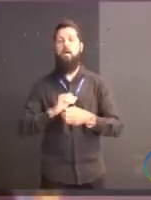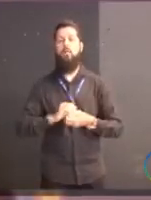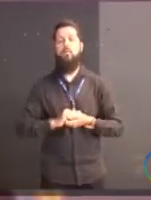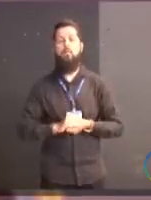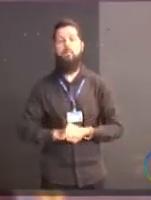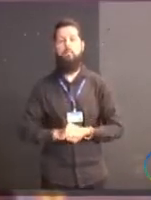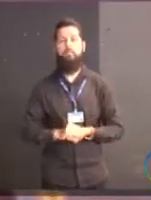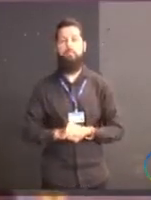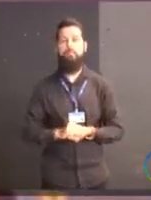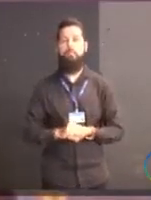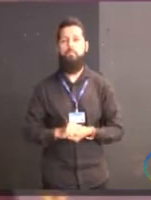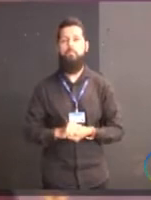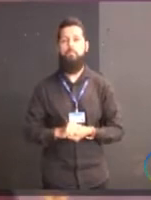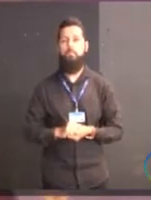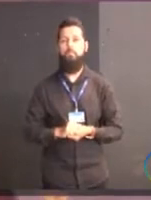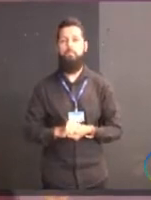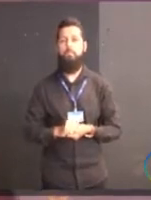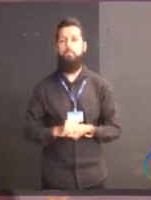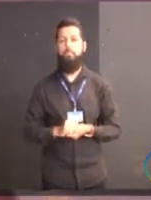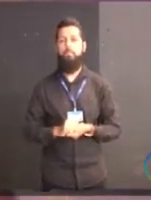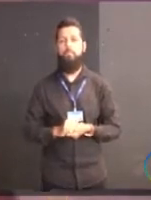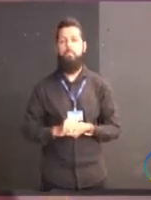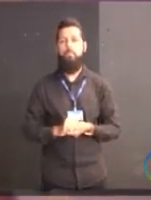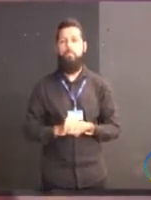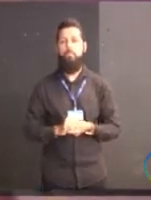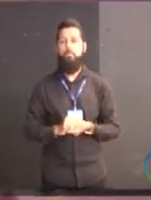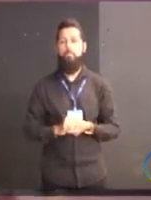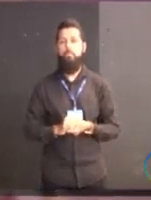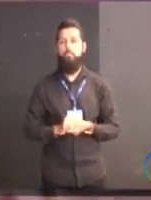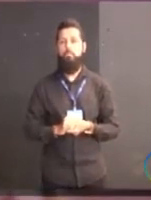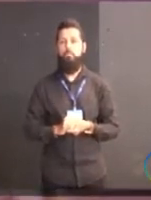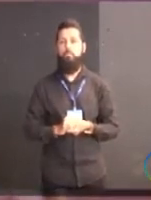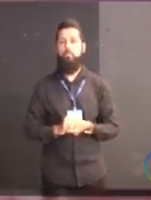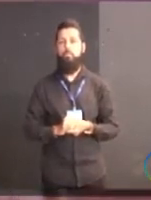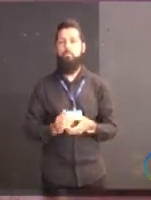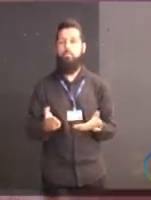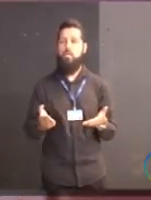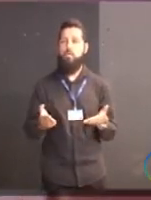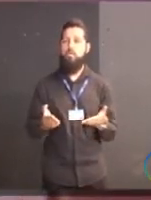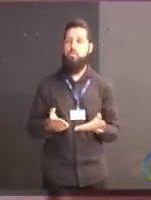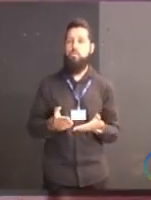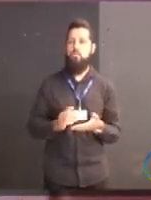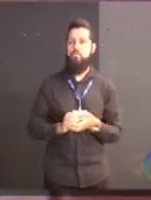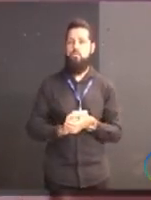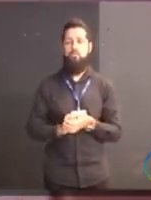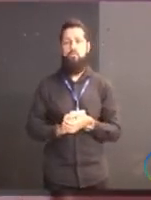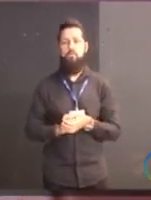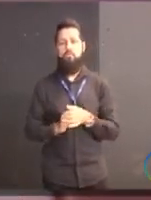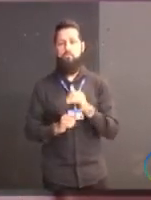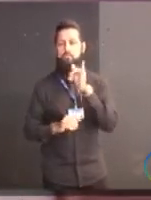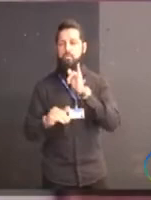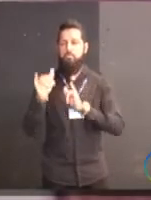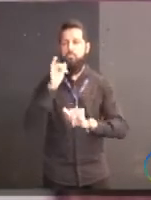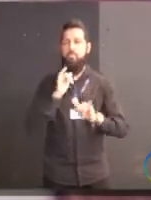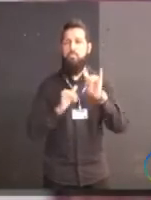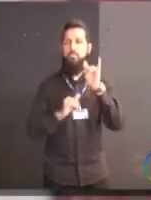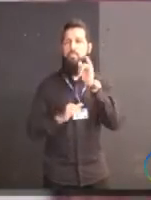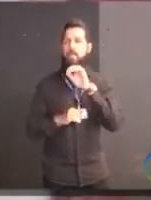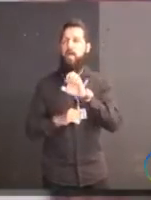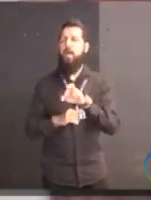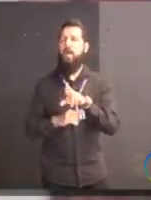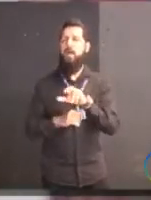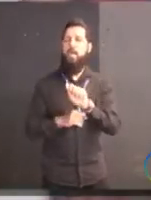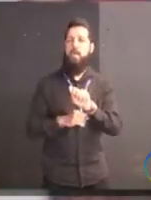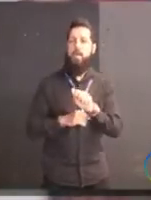Herculano, já está consolidado. Nós estamos, vamos dizer, no limiar da era do espírito, como disse o